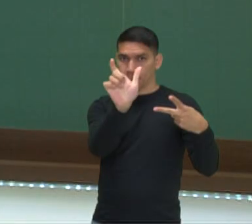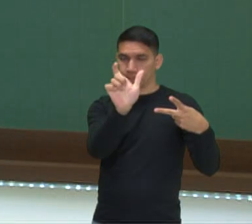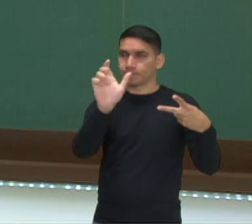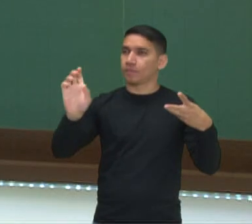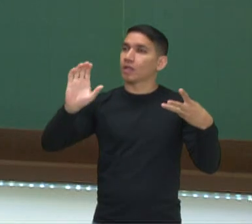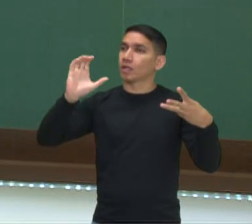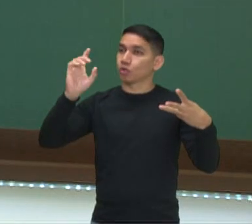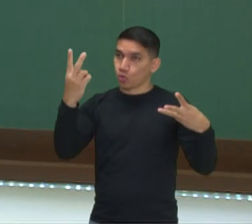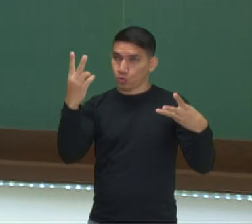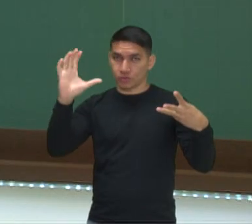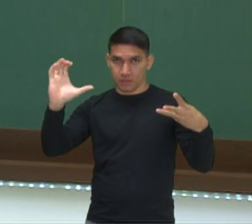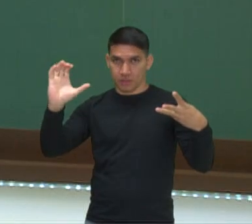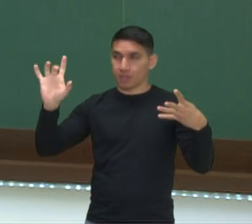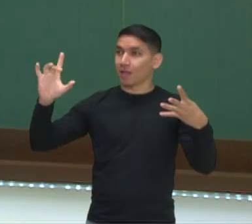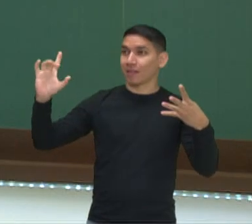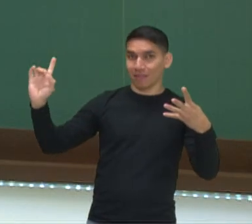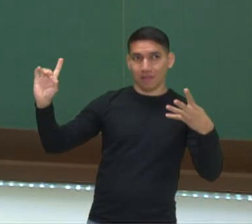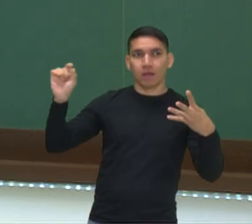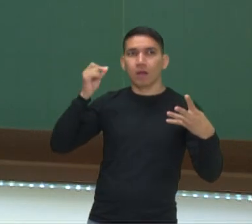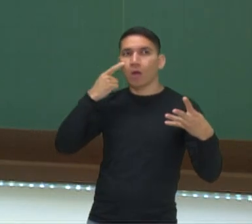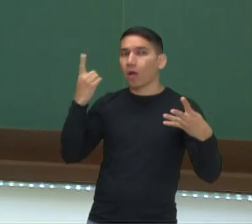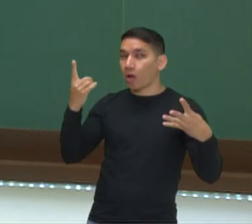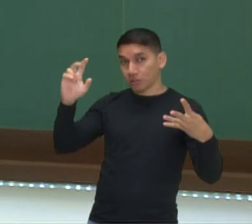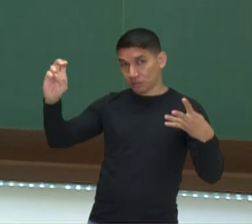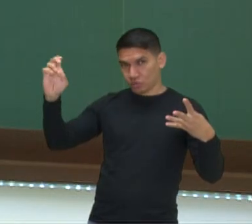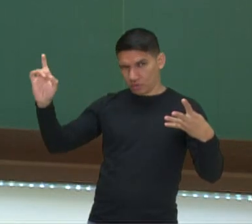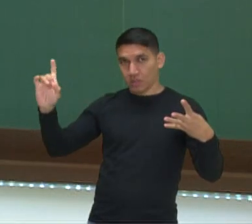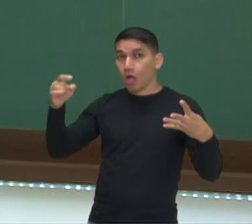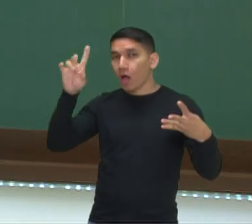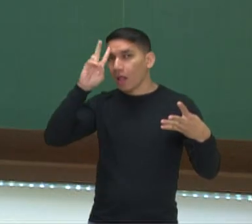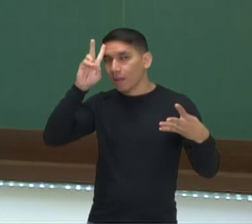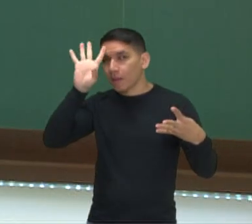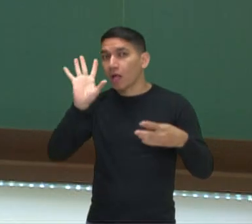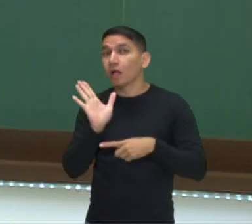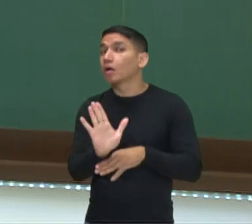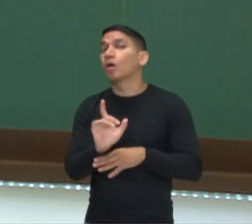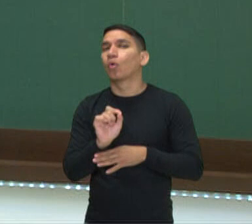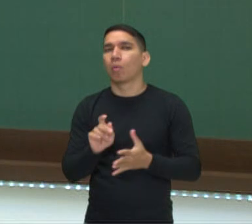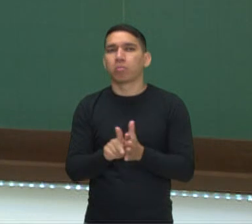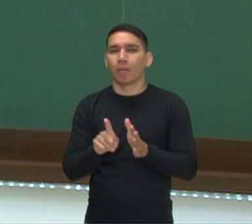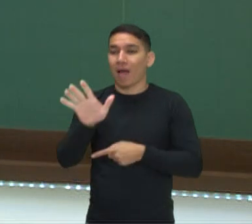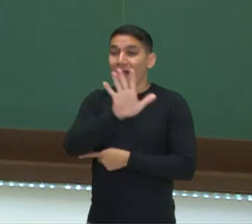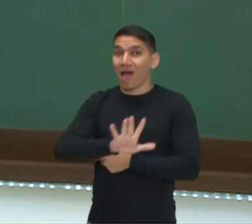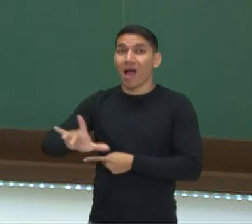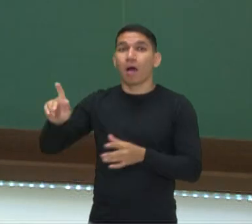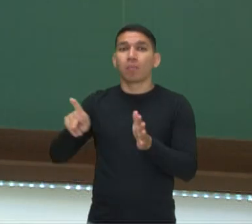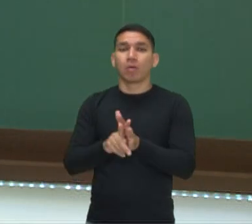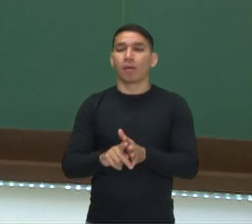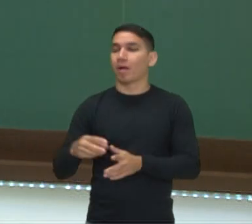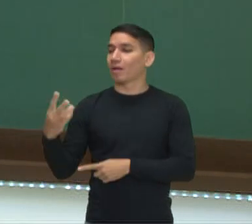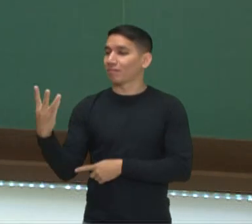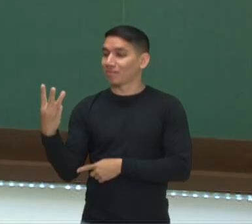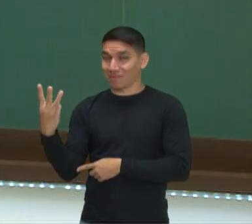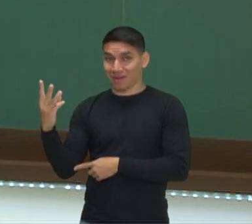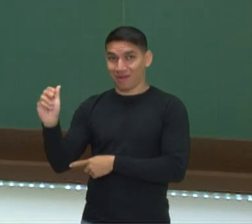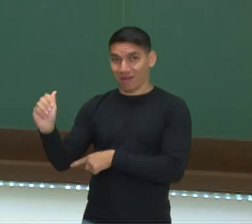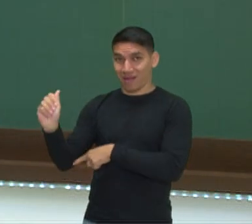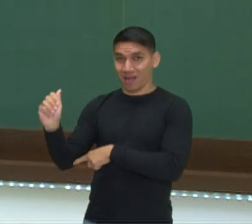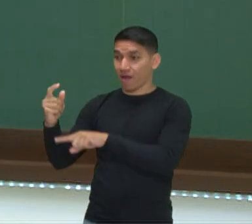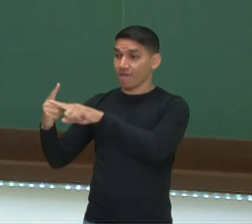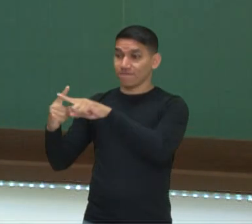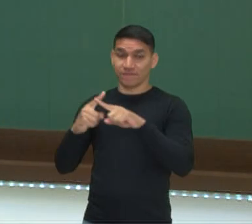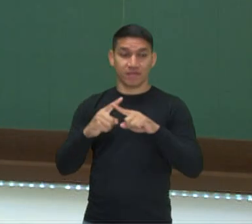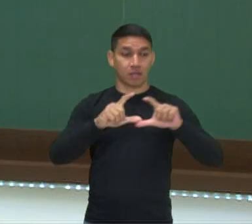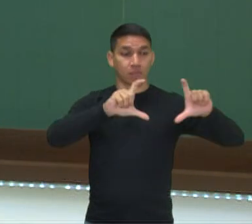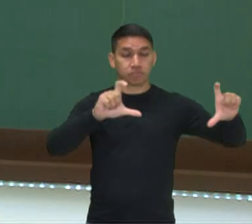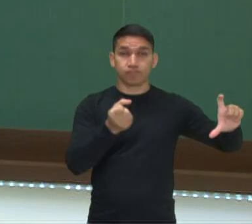reforçando aquilo que falamos na leitura do enunciado. A área disso, então, 3A vezes o polinômio todo. Olha a